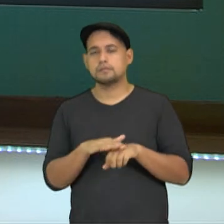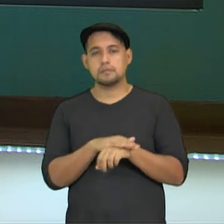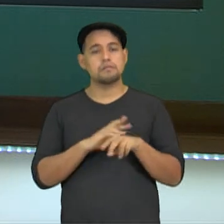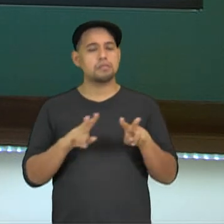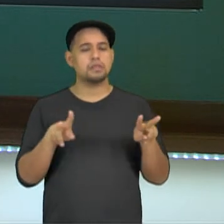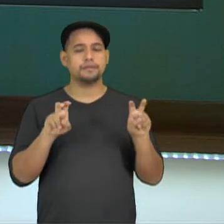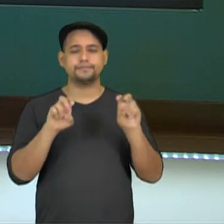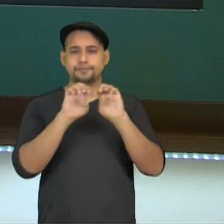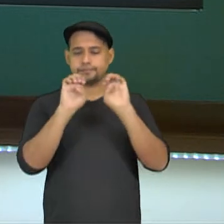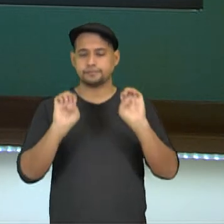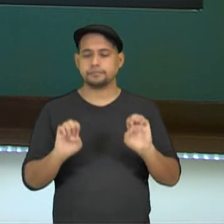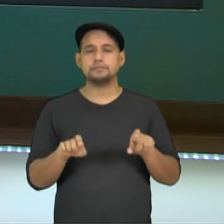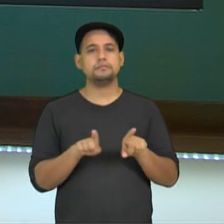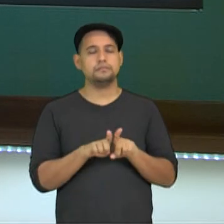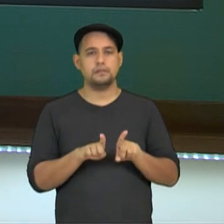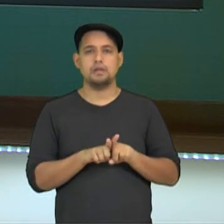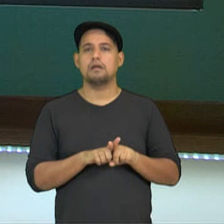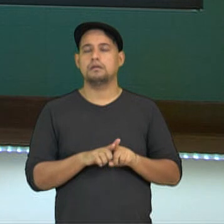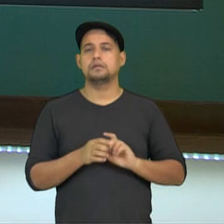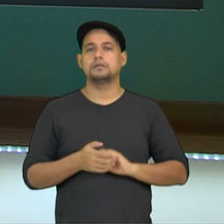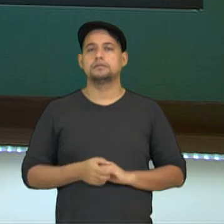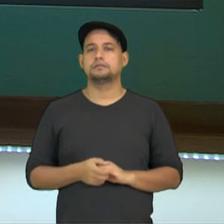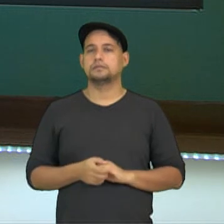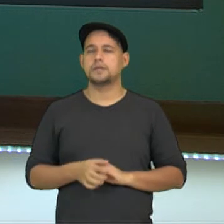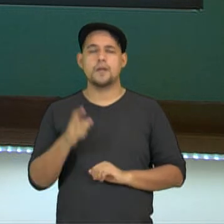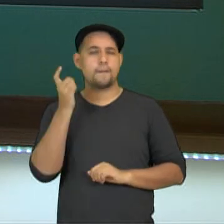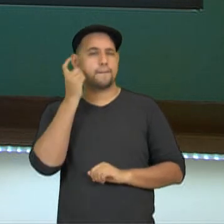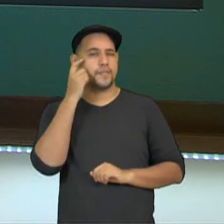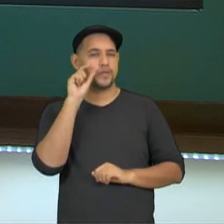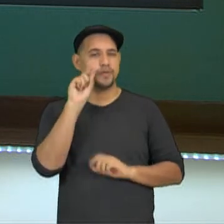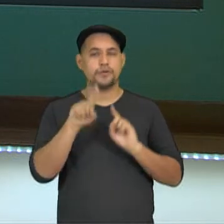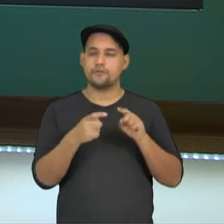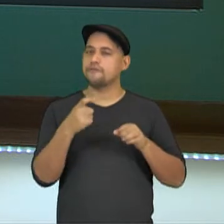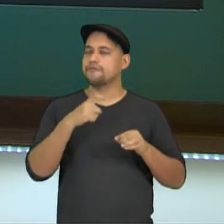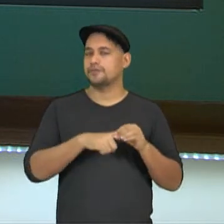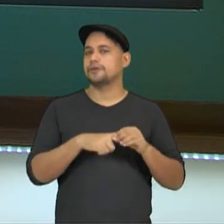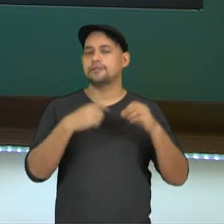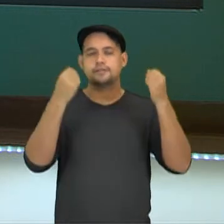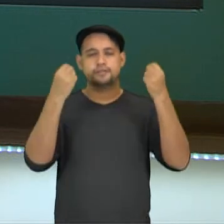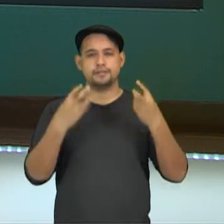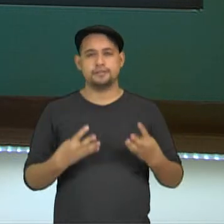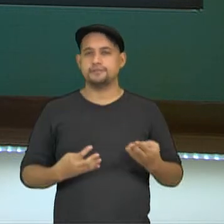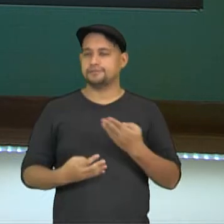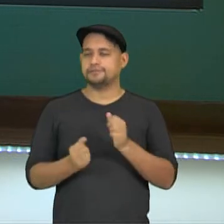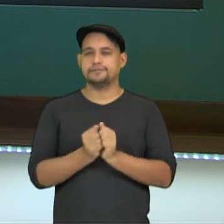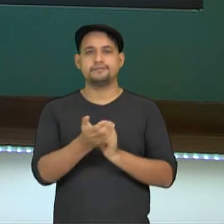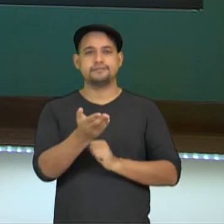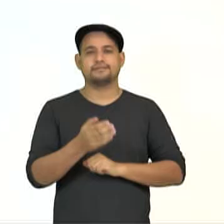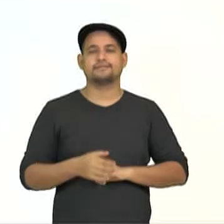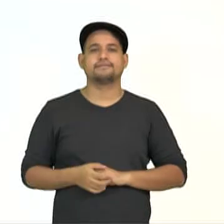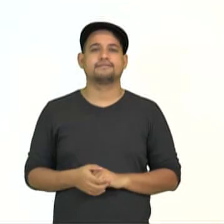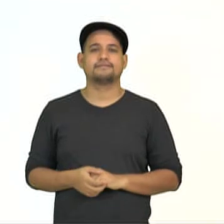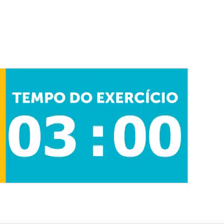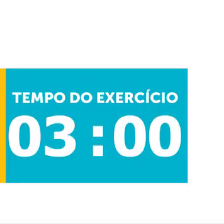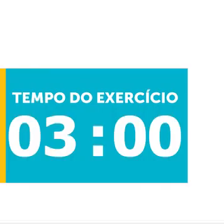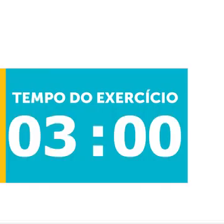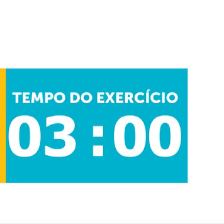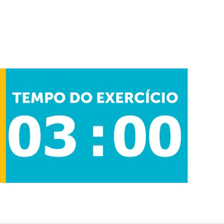a estrutura também da reportagem. Pensa um pouquinho que eu volto já já comentando essas questões com vocês.